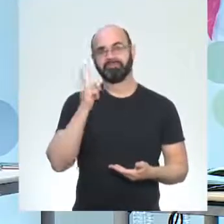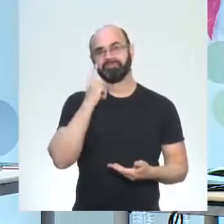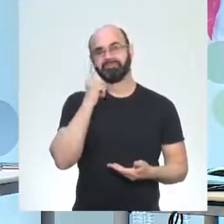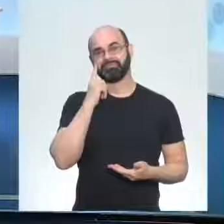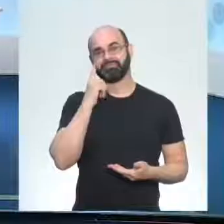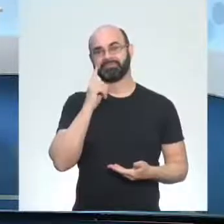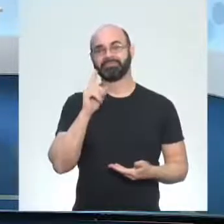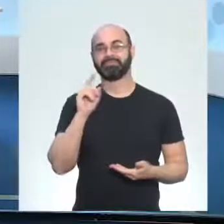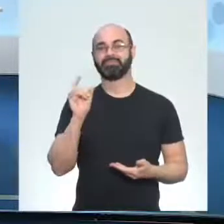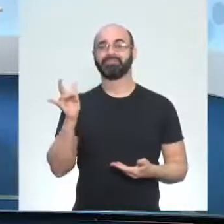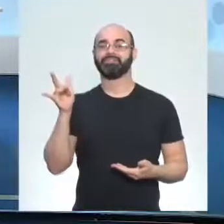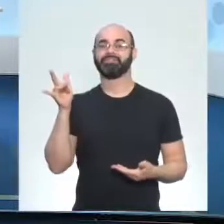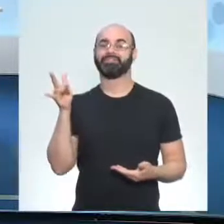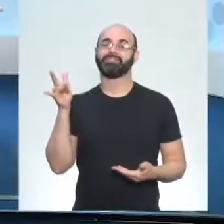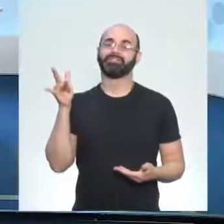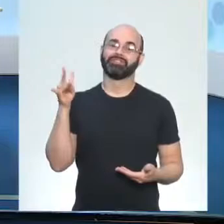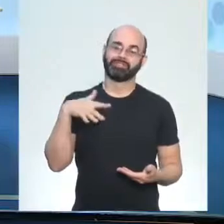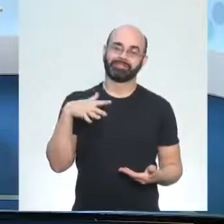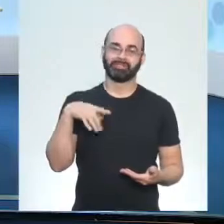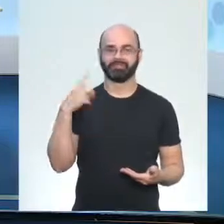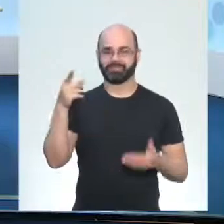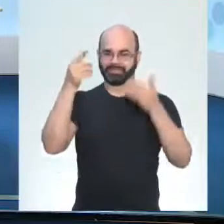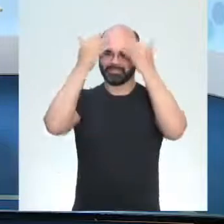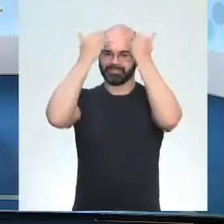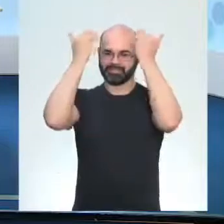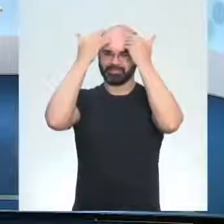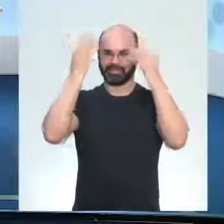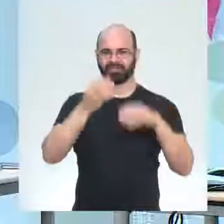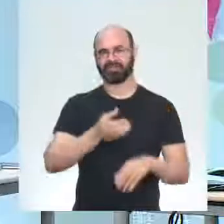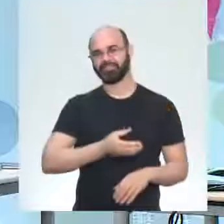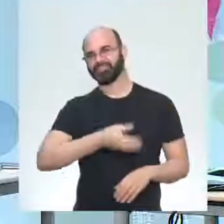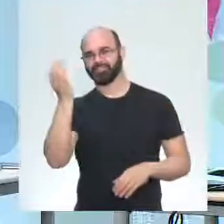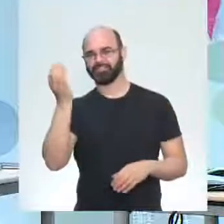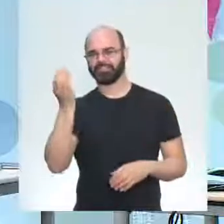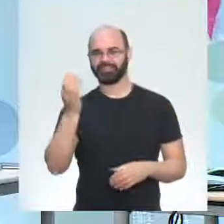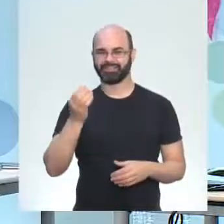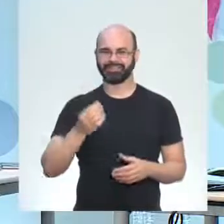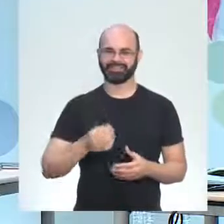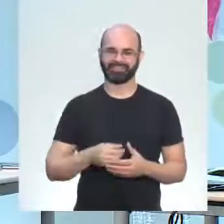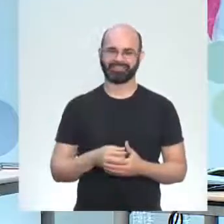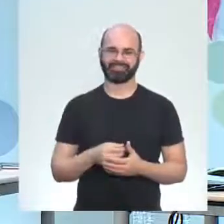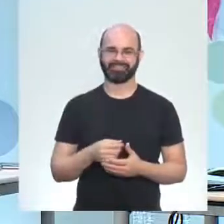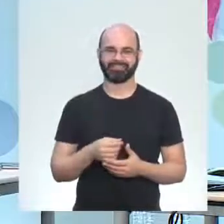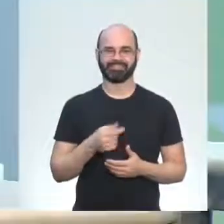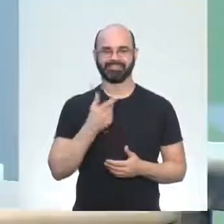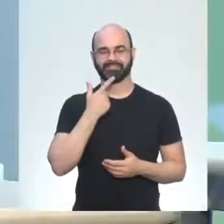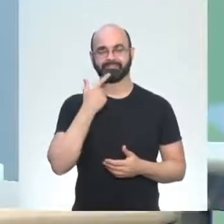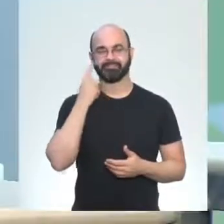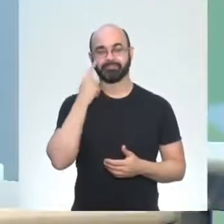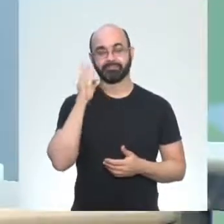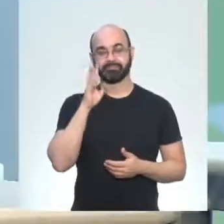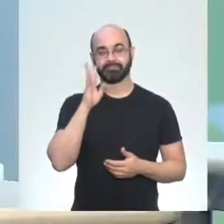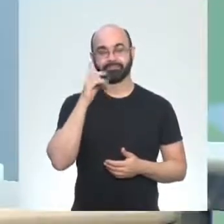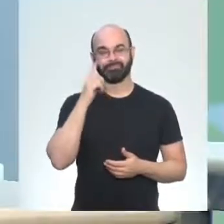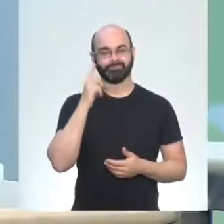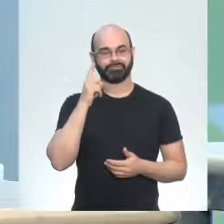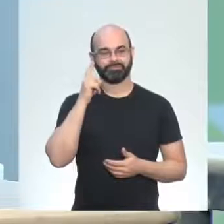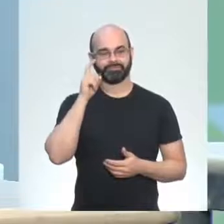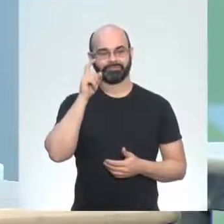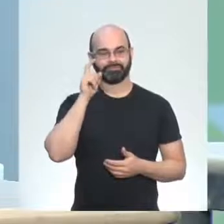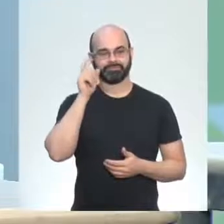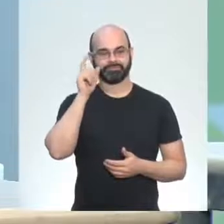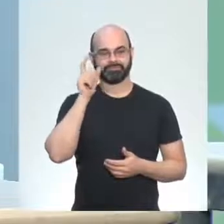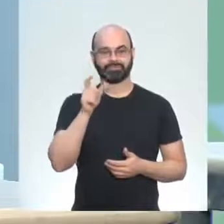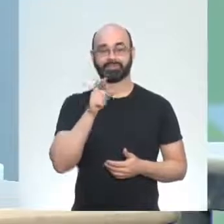O que sobrar, a gente joga no Jonas. Não, você tá bebe. Bom? Não, vou jogar em você. Ó, vamos lá. Vai ser legal, Jonas. Meu. É verde. Verde